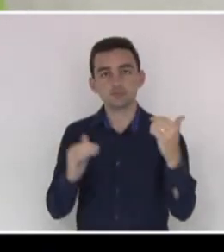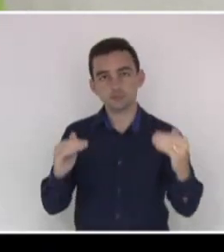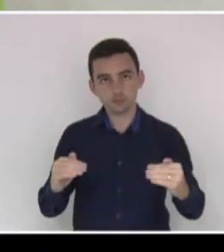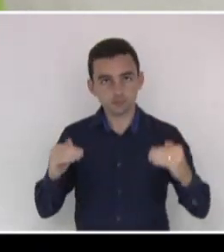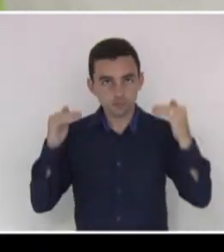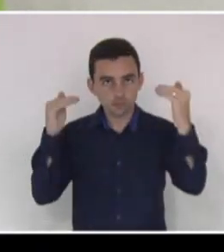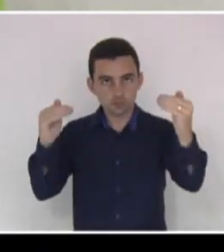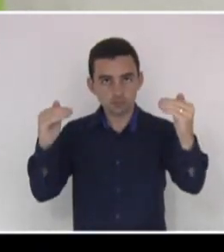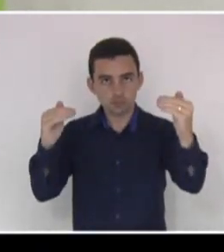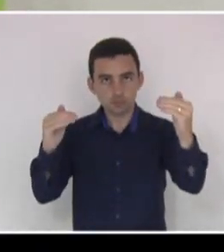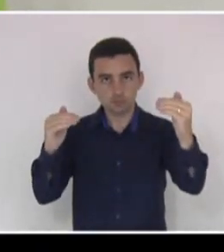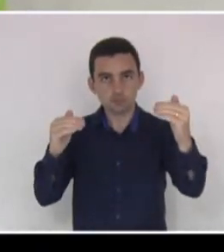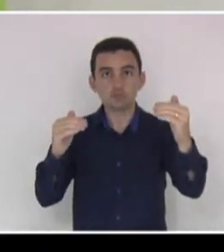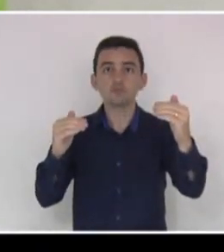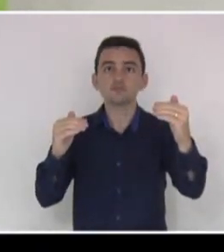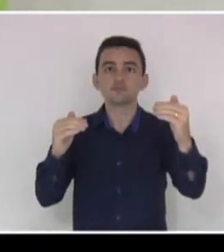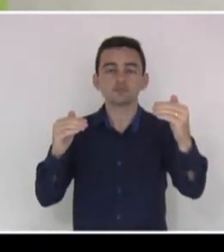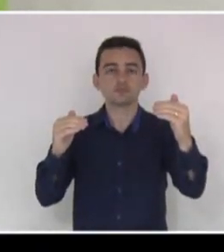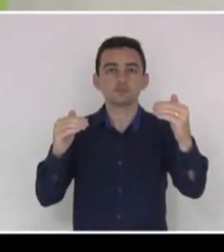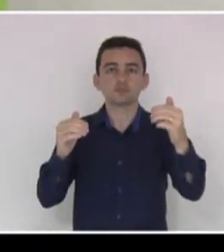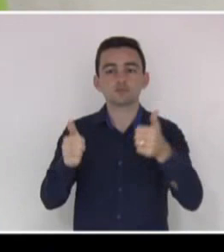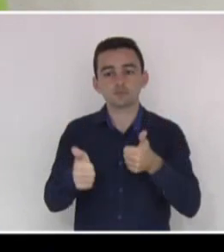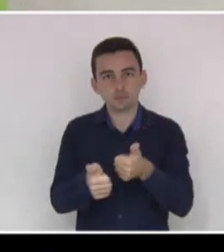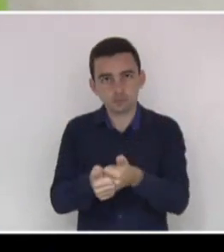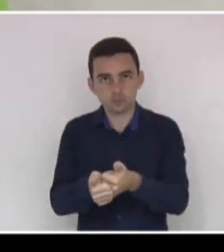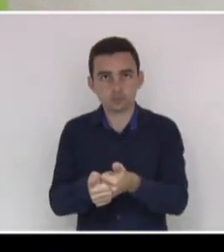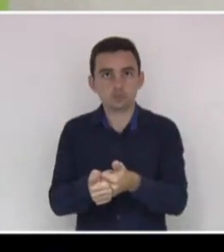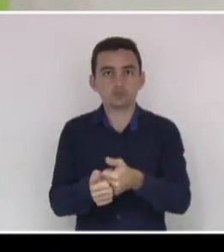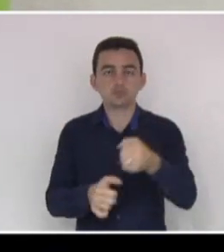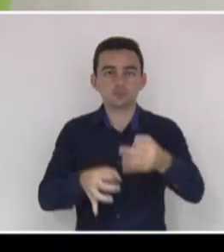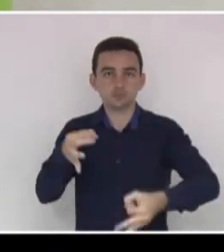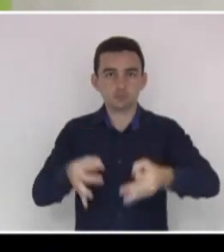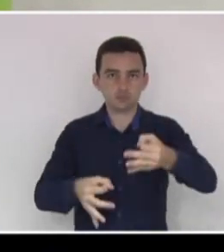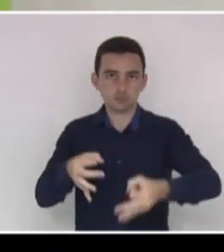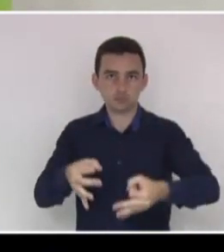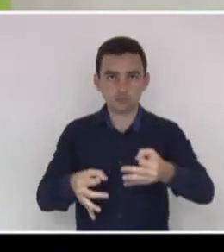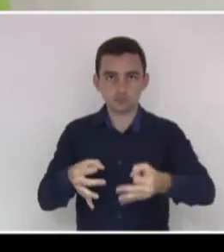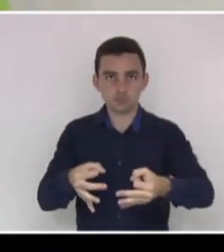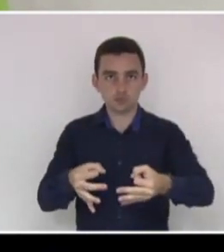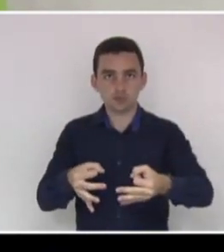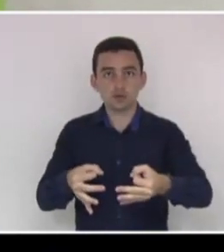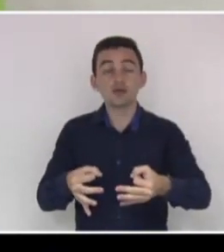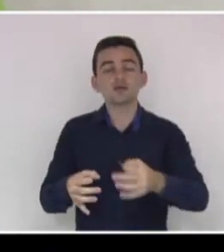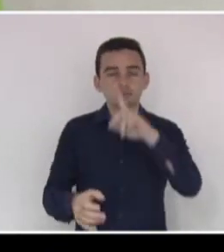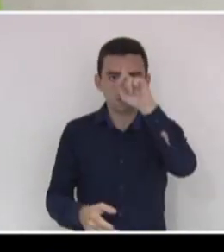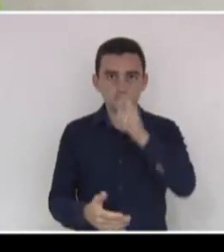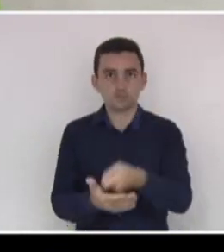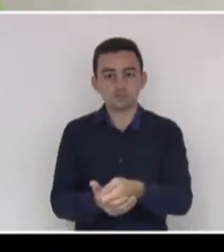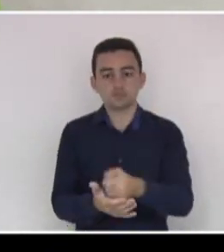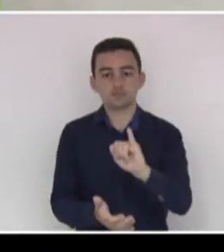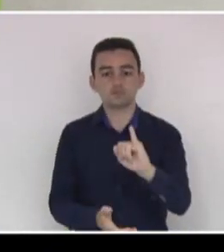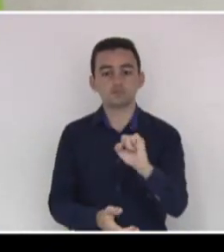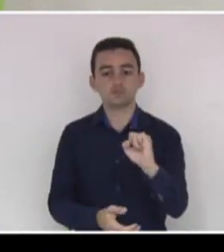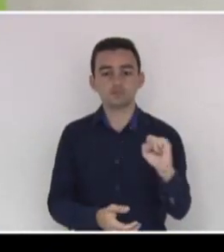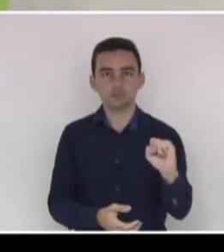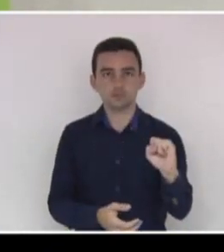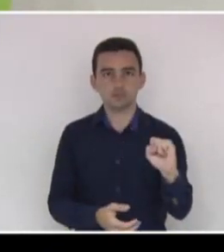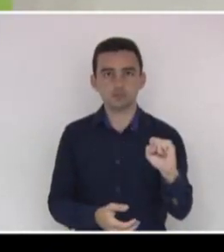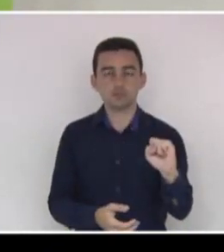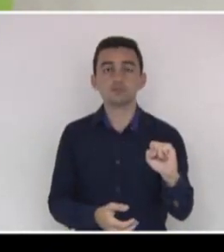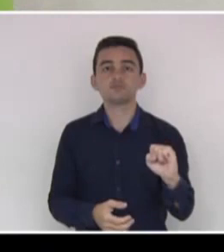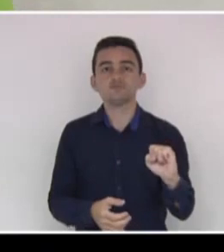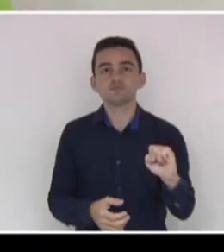de Justiça, não mais o STF, decidiu que o ISS, nesse tipo de